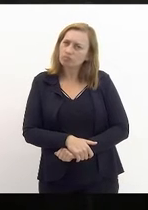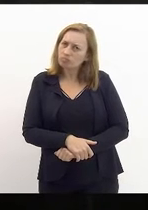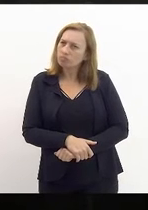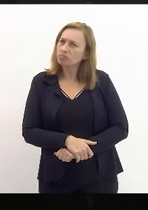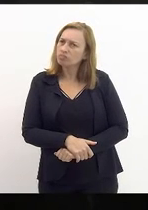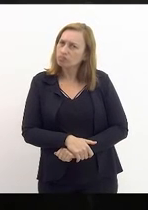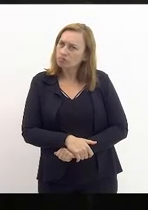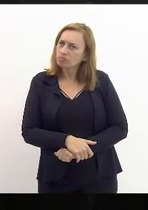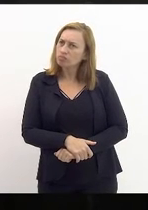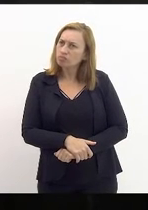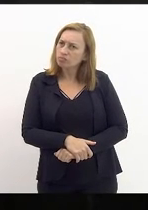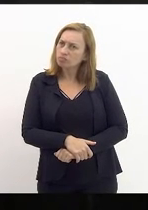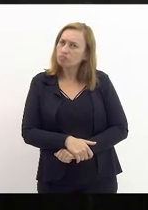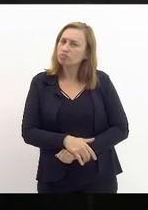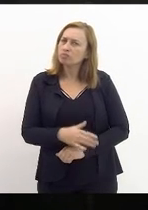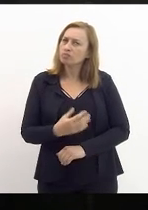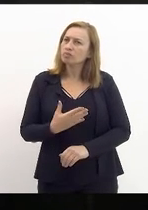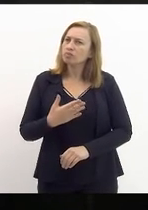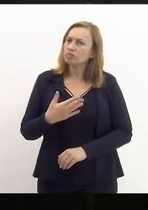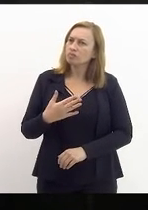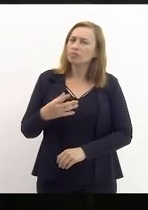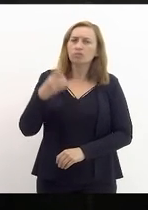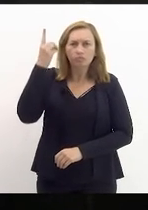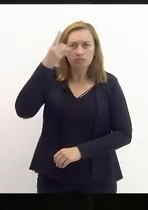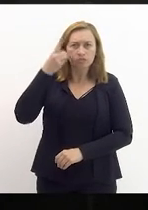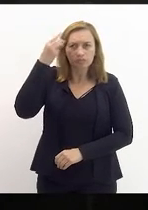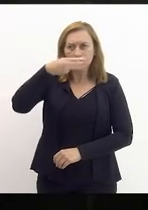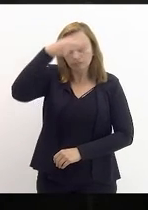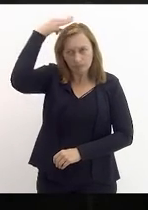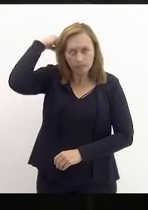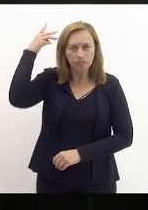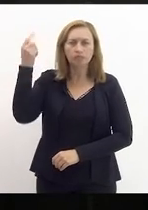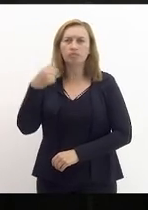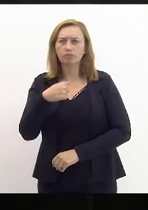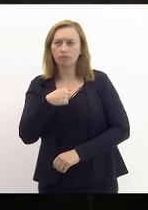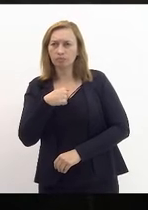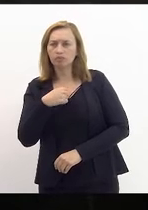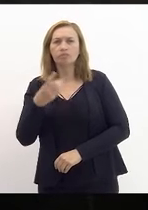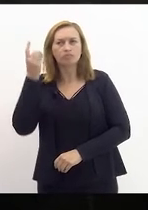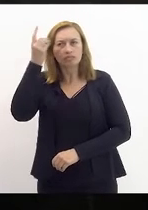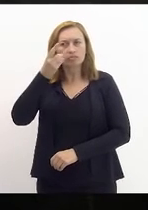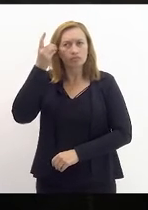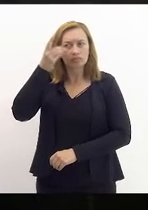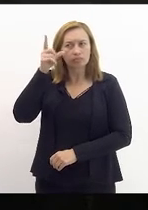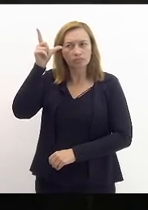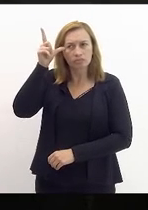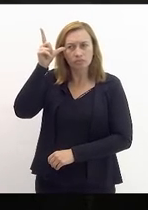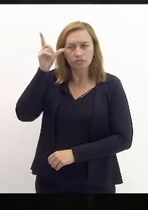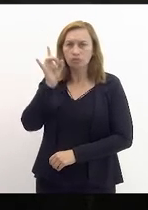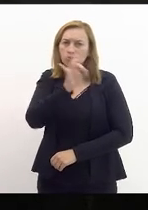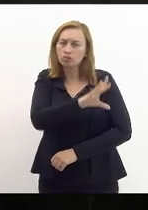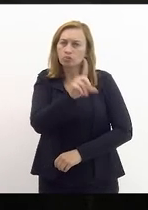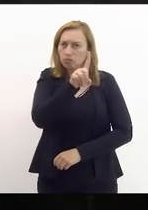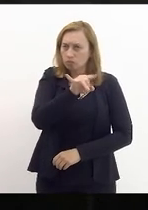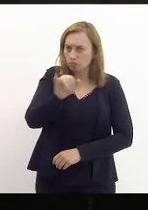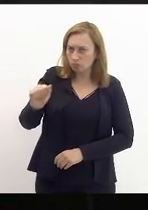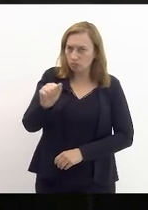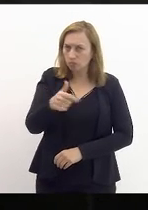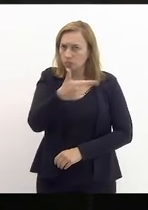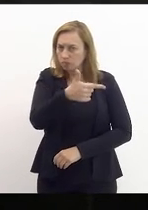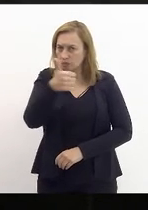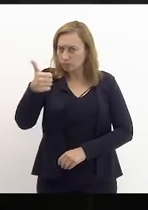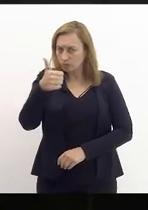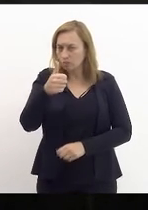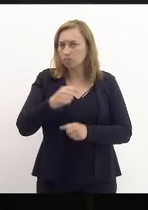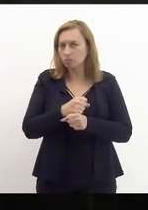eu falei nasceu com minha autoria do deputado Márcio Pacheco EA deputada Lucinha nos últimos dias de